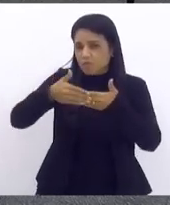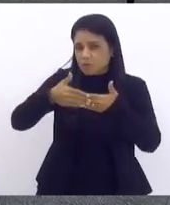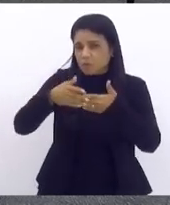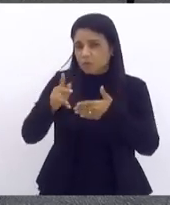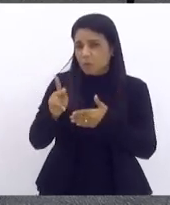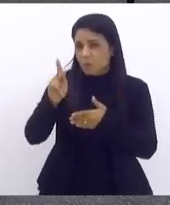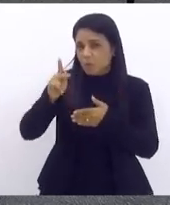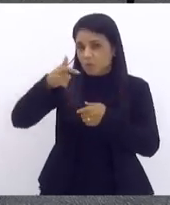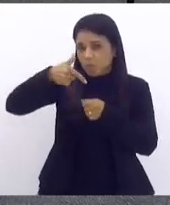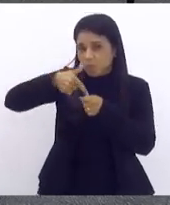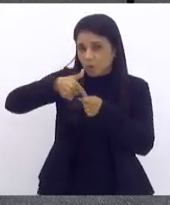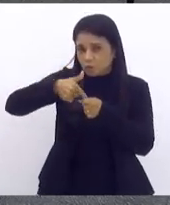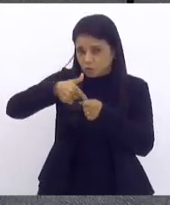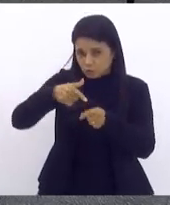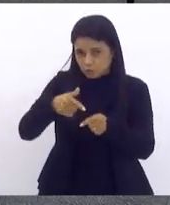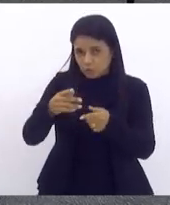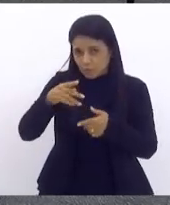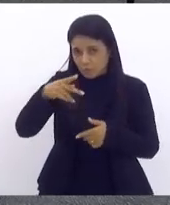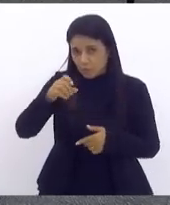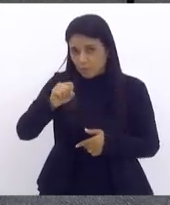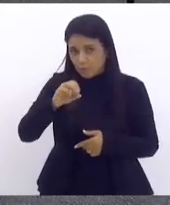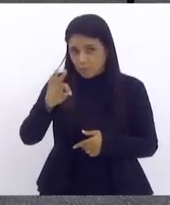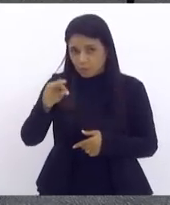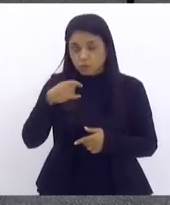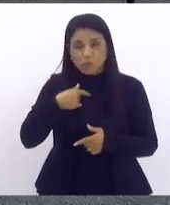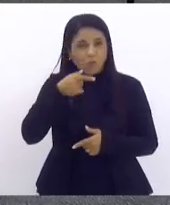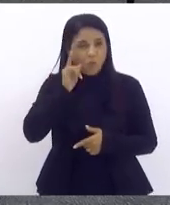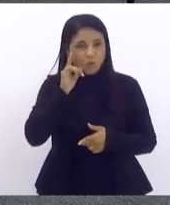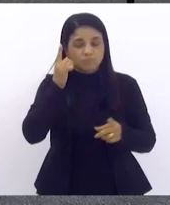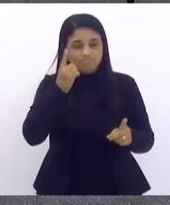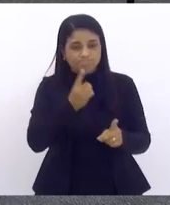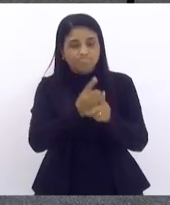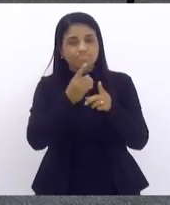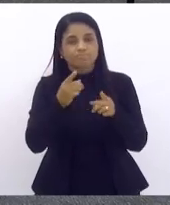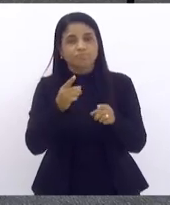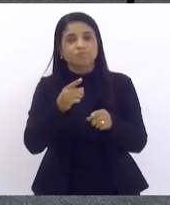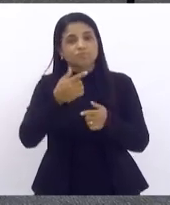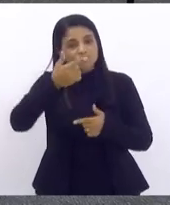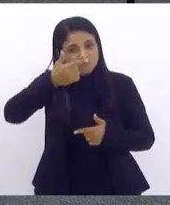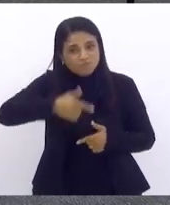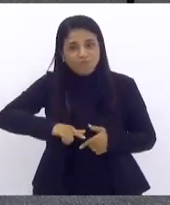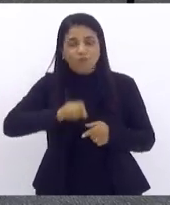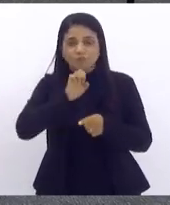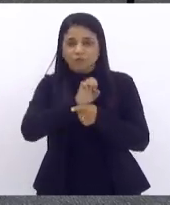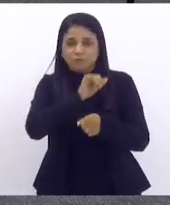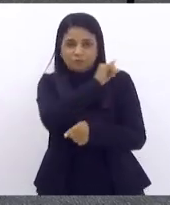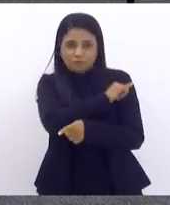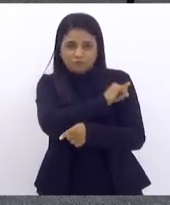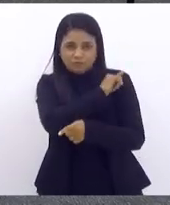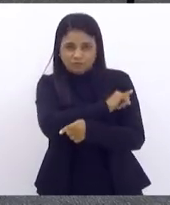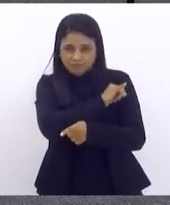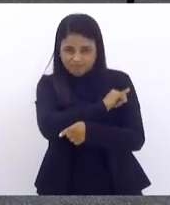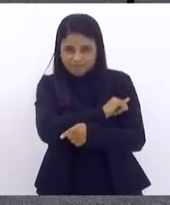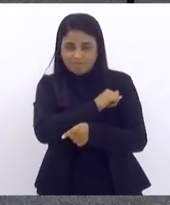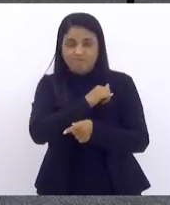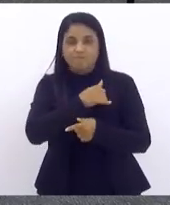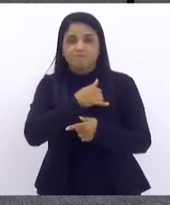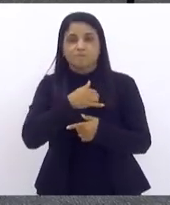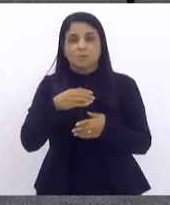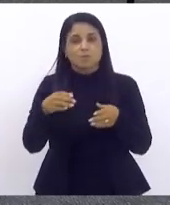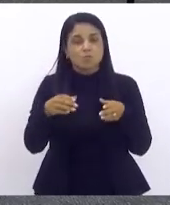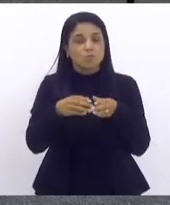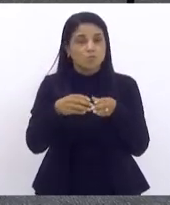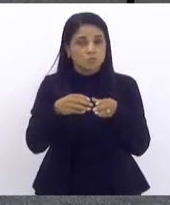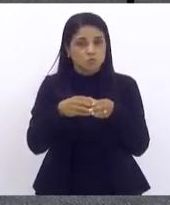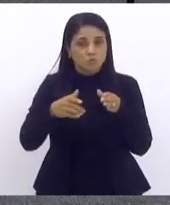nós desbaratamos outra quadrilha no Rio de Janeiro, vocês saberão em breve. E aqui o que o deputado Poubel revela